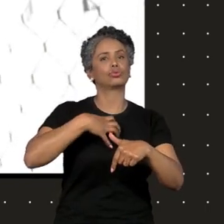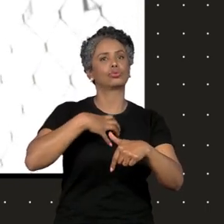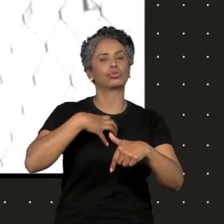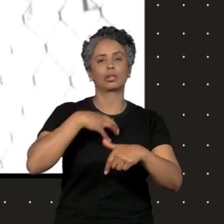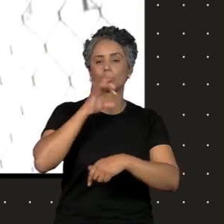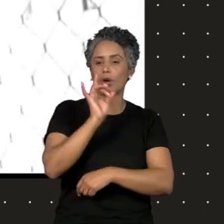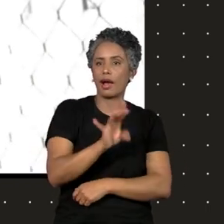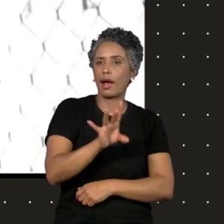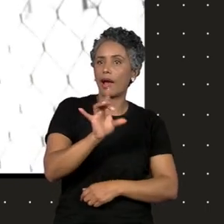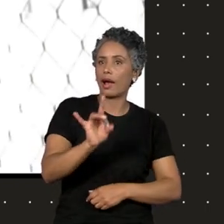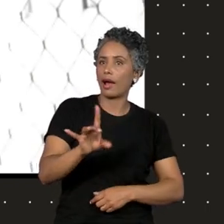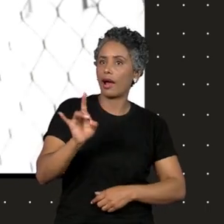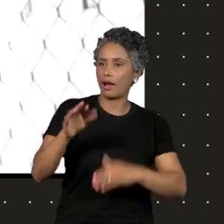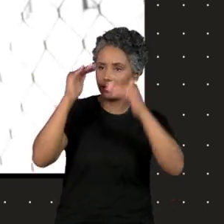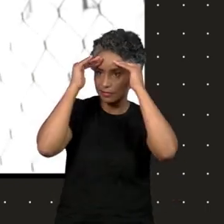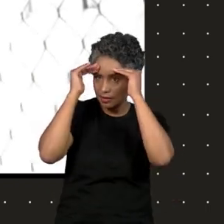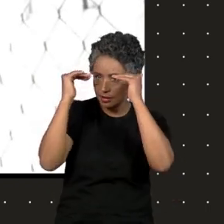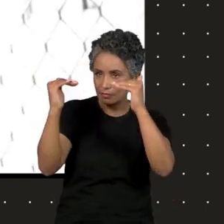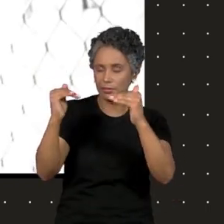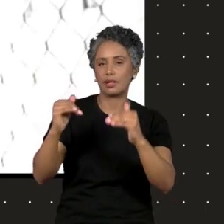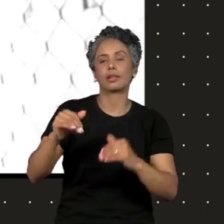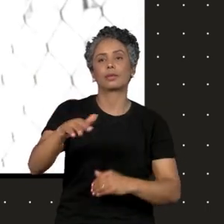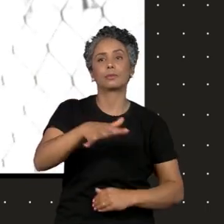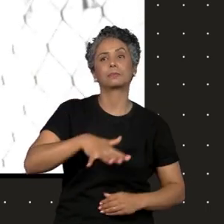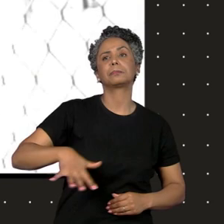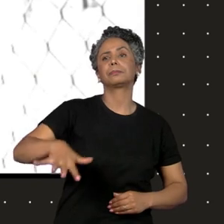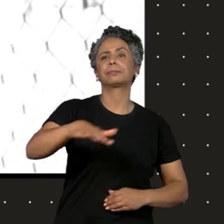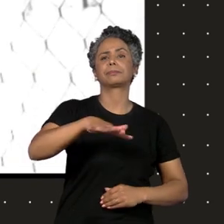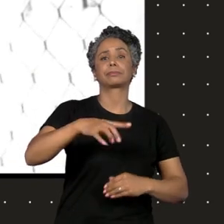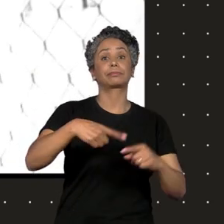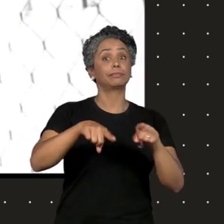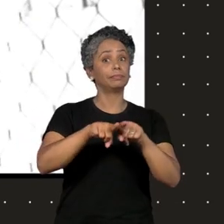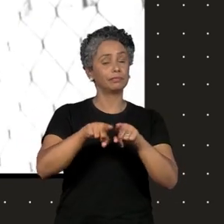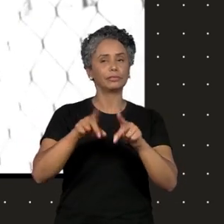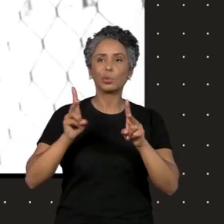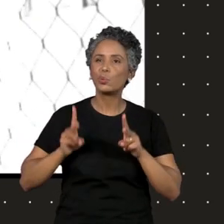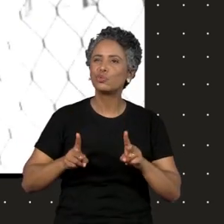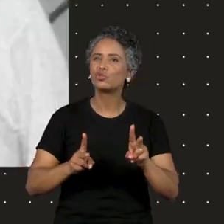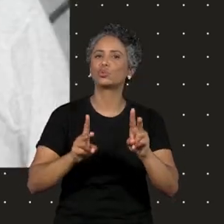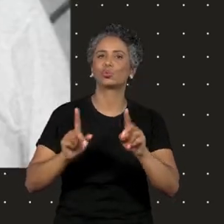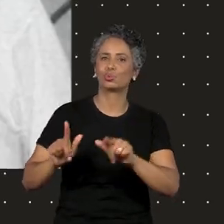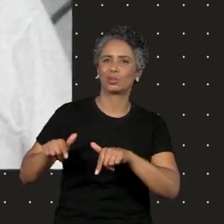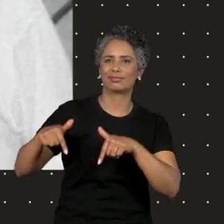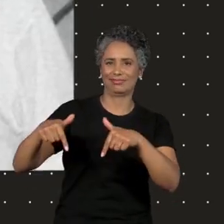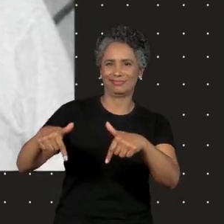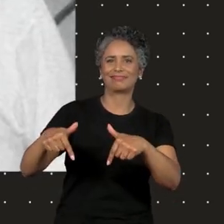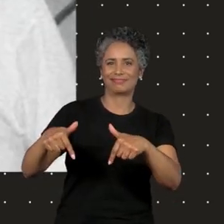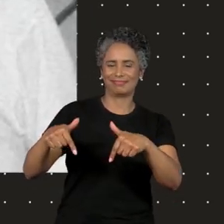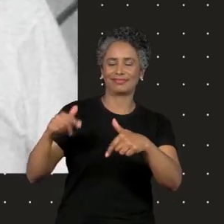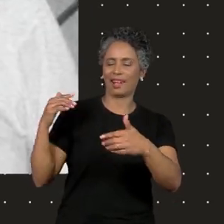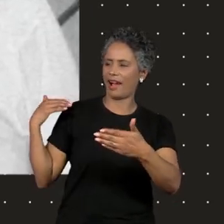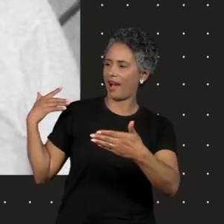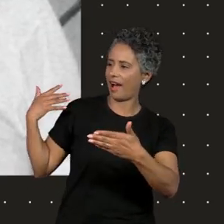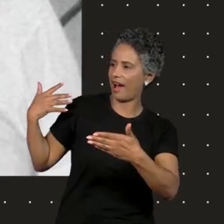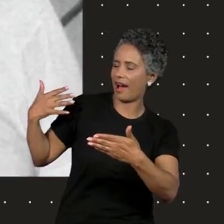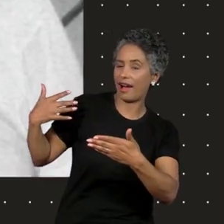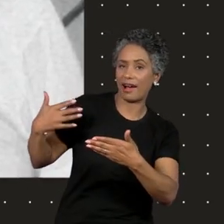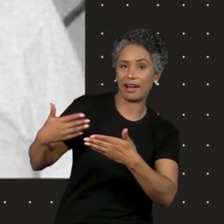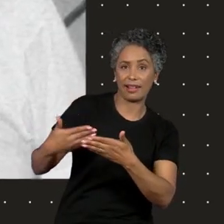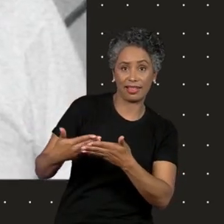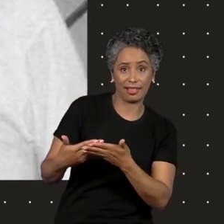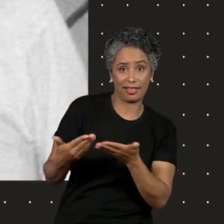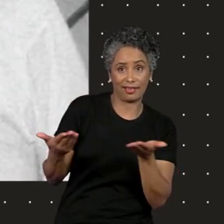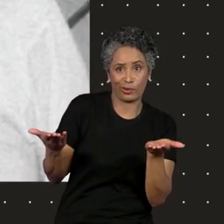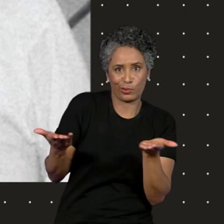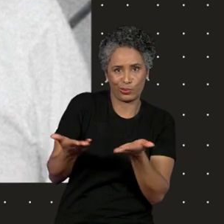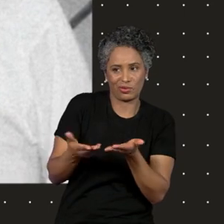e políticas de uma maneira geral. E ele ainda segue em frente com esse trabalho. Muito vai ter que ser falado sobre